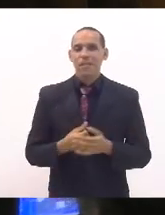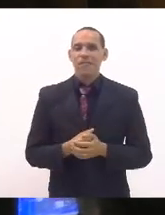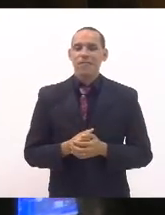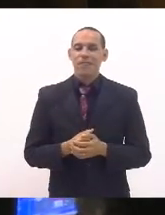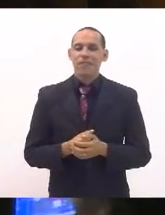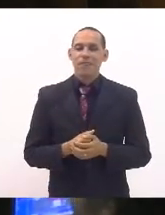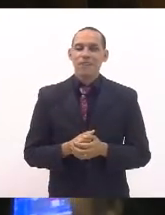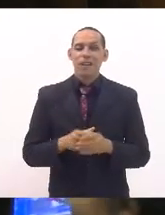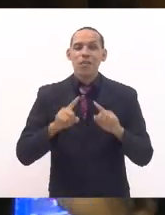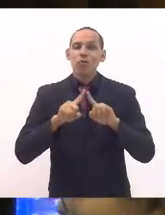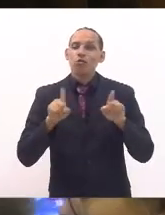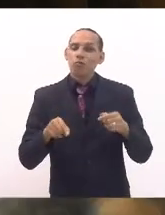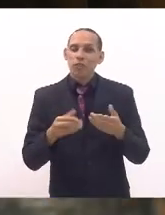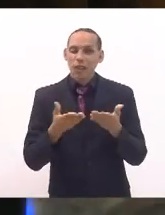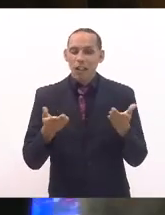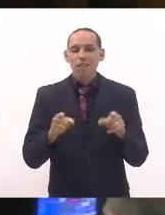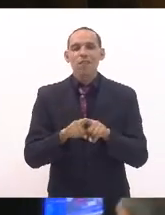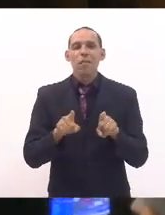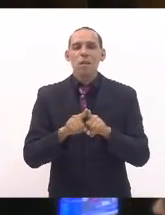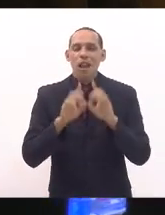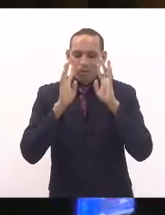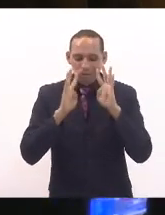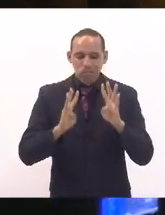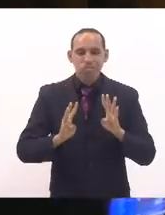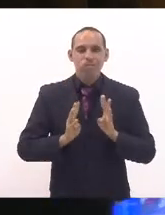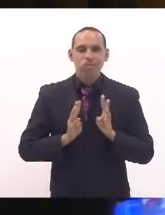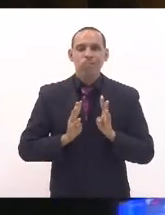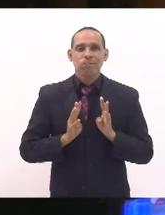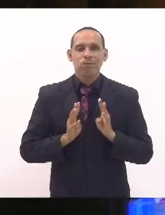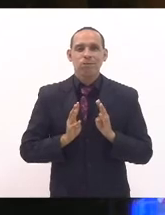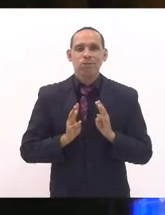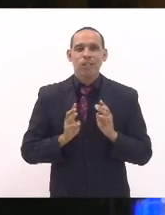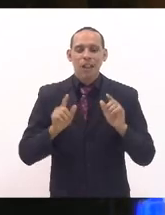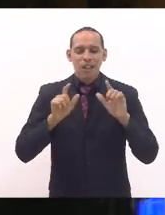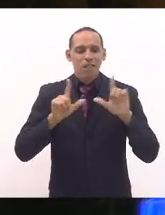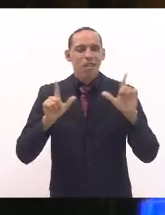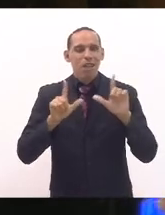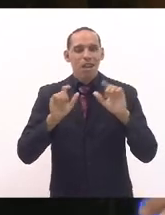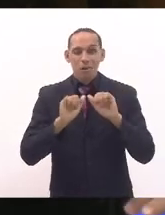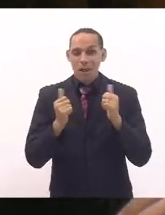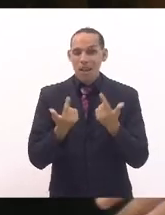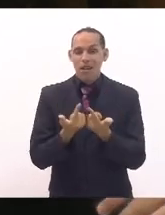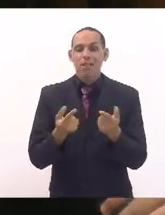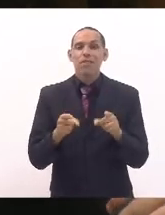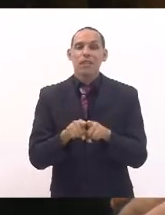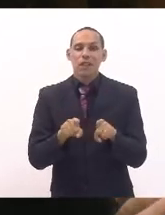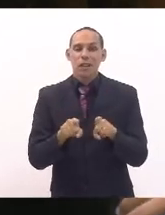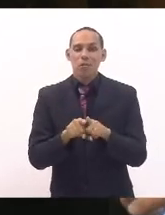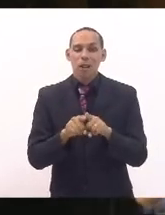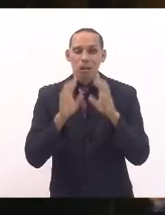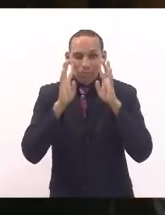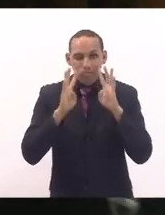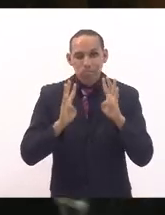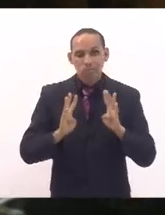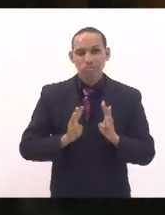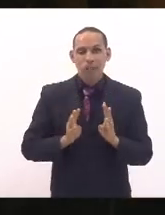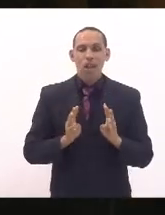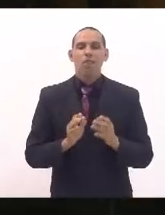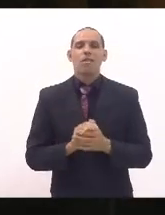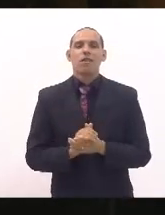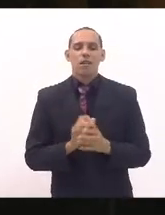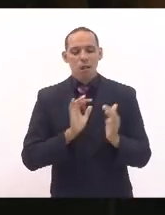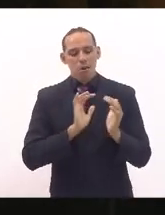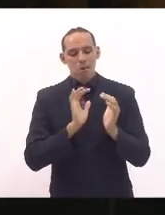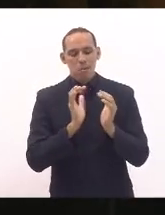todos os servidores, os que nos acompanham através da TV Alerj e que também nos acompanham através das